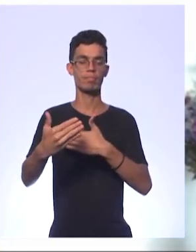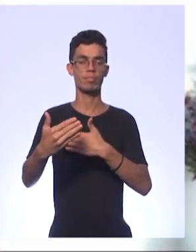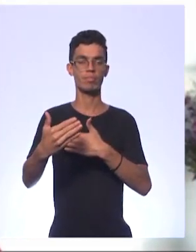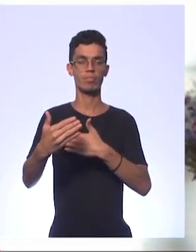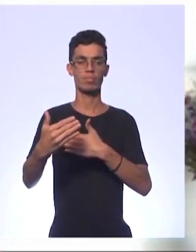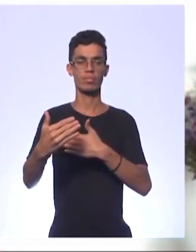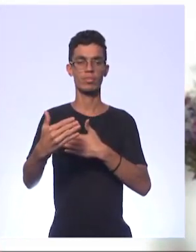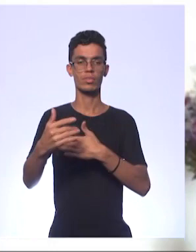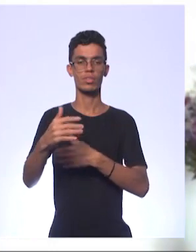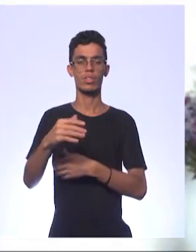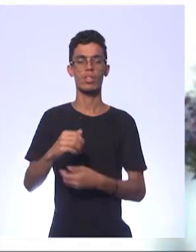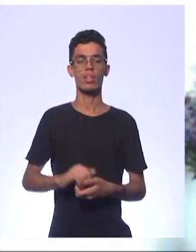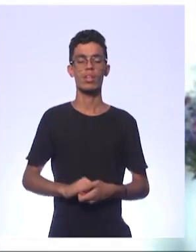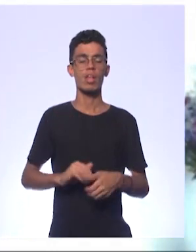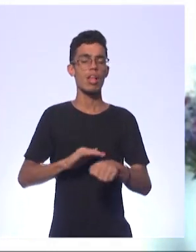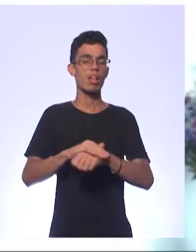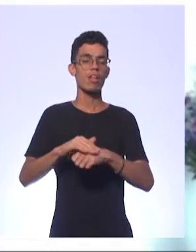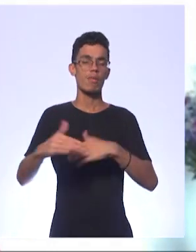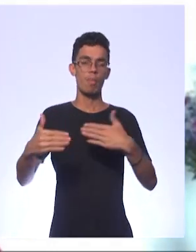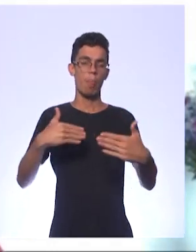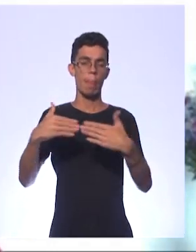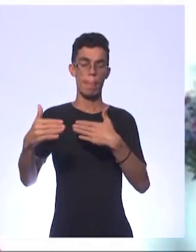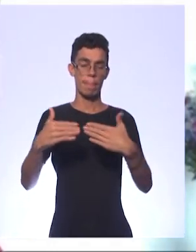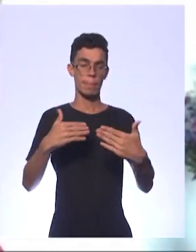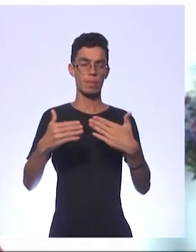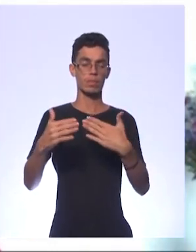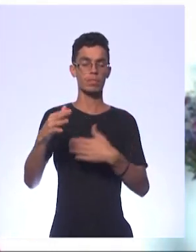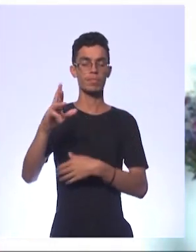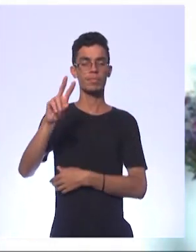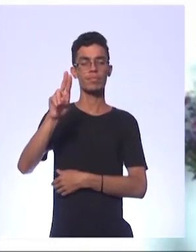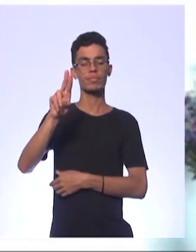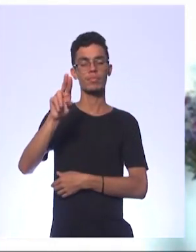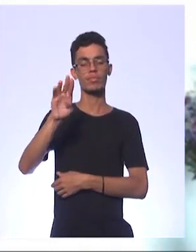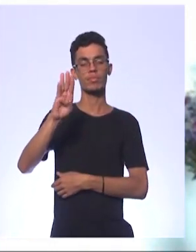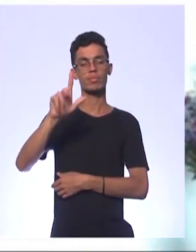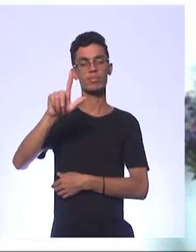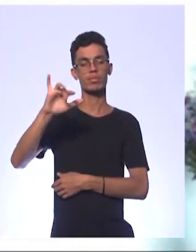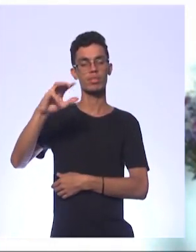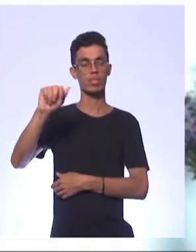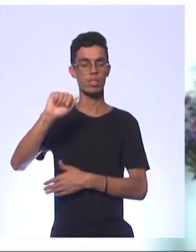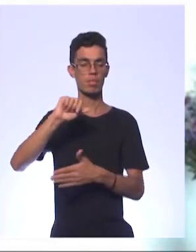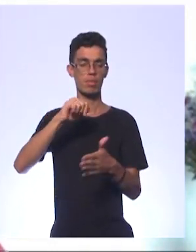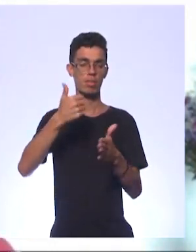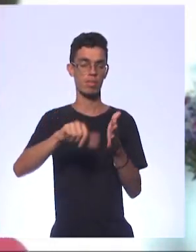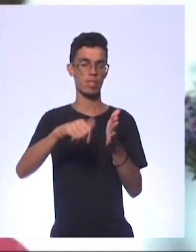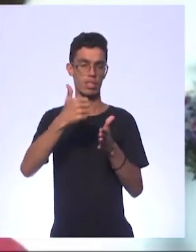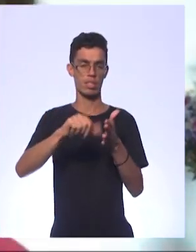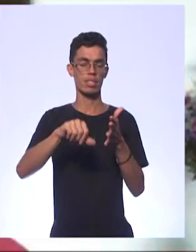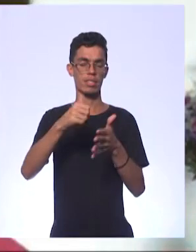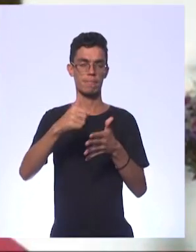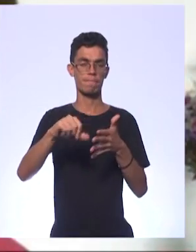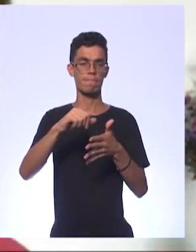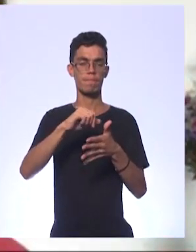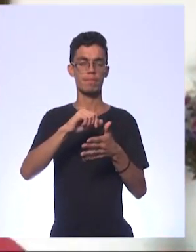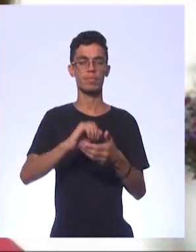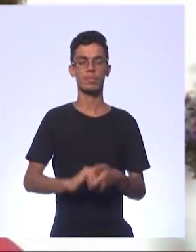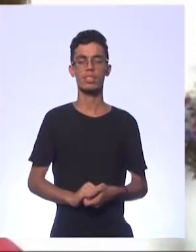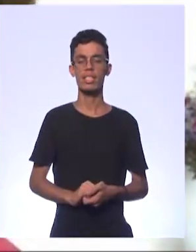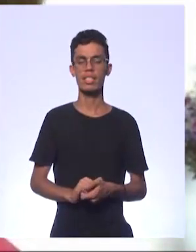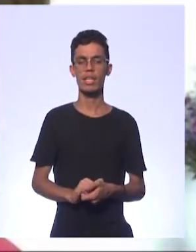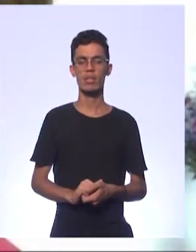um frescor para a discussão. Rubrica é uma avaliação por tabela, onde definimos critérios,